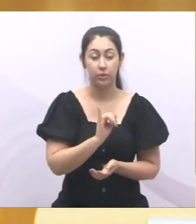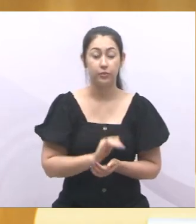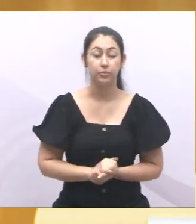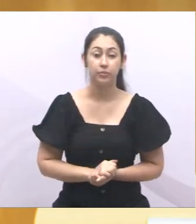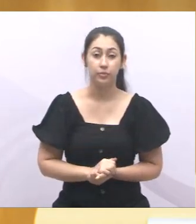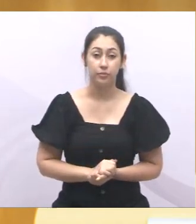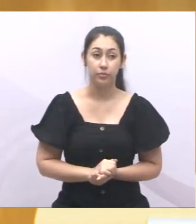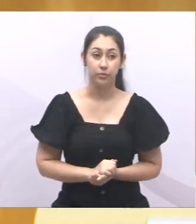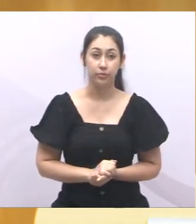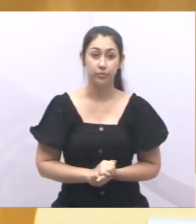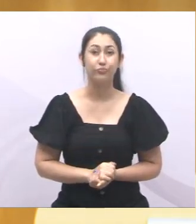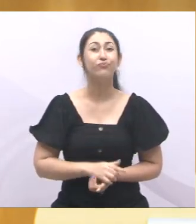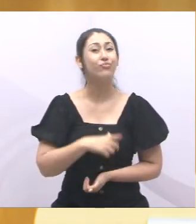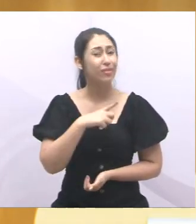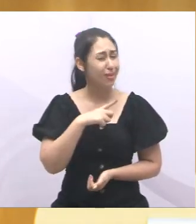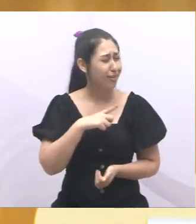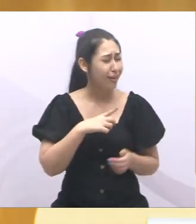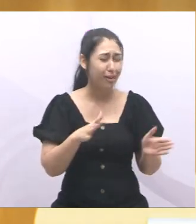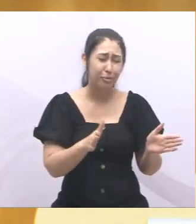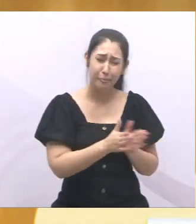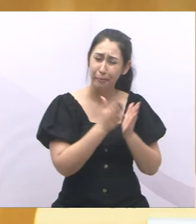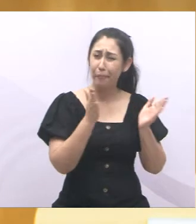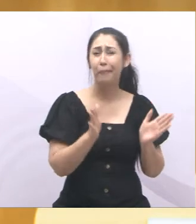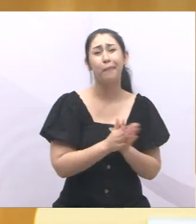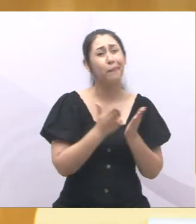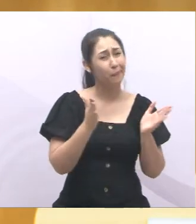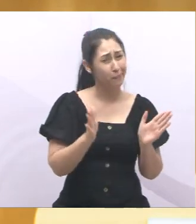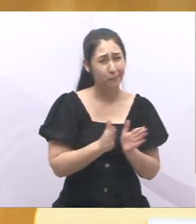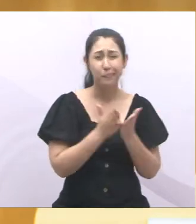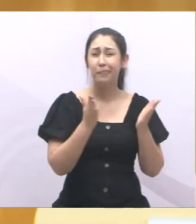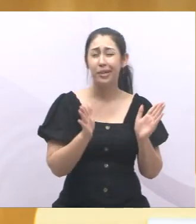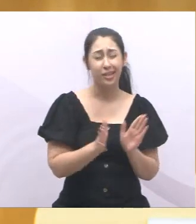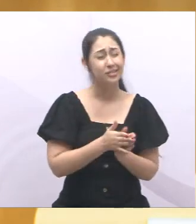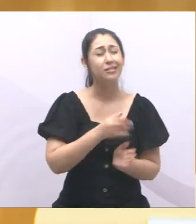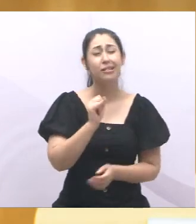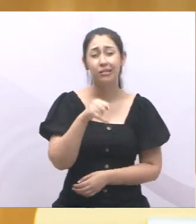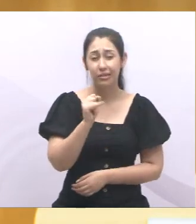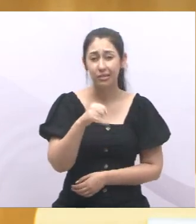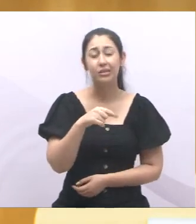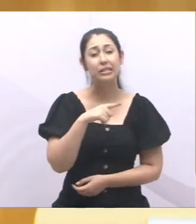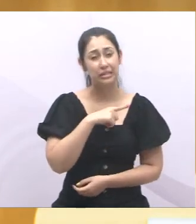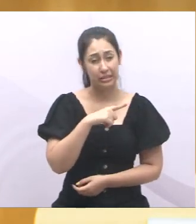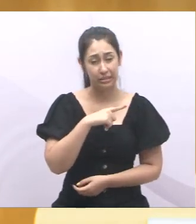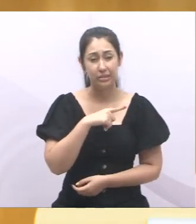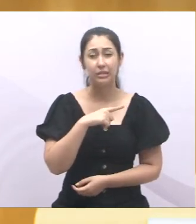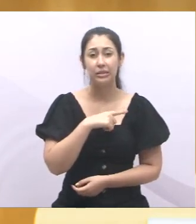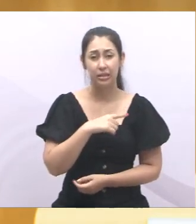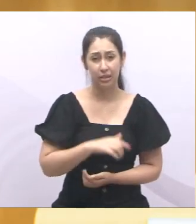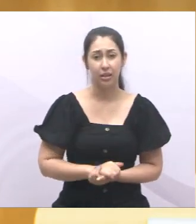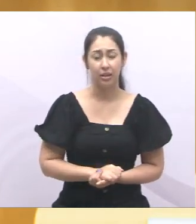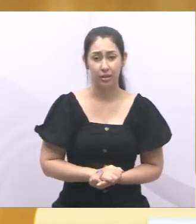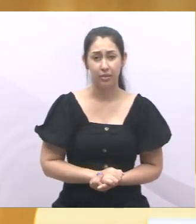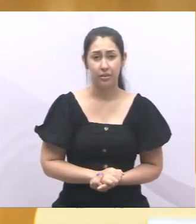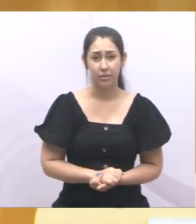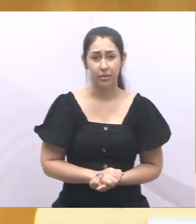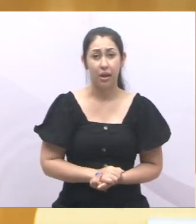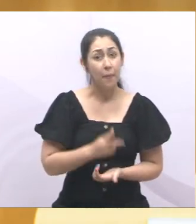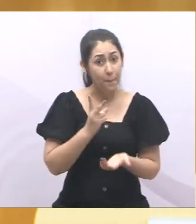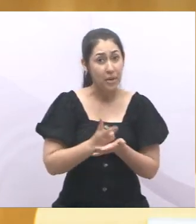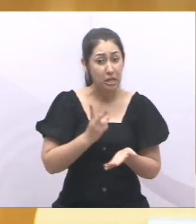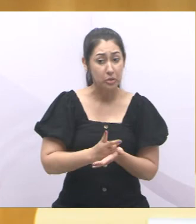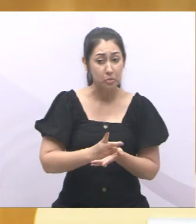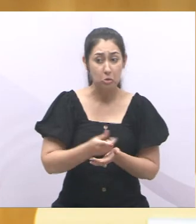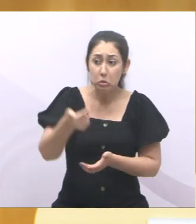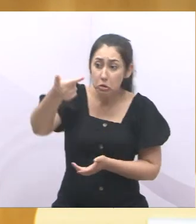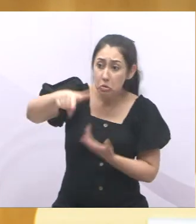Há miséria, há extrema pobreza no meio de um universo de